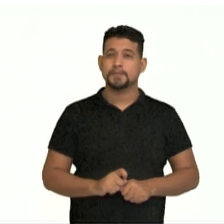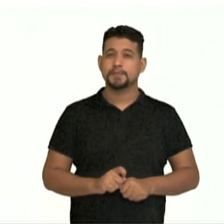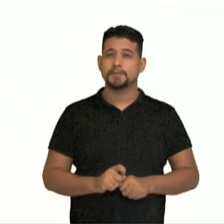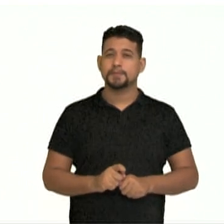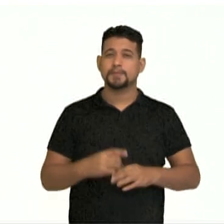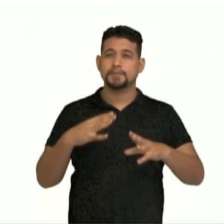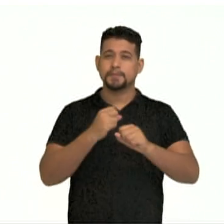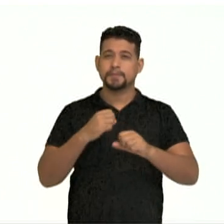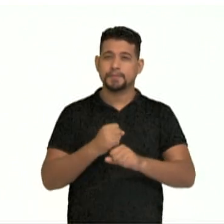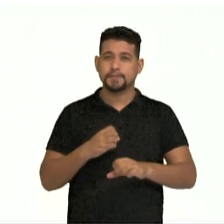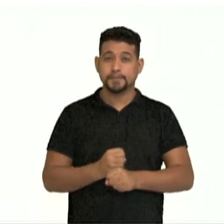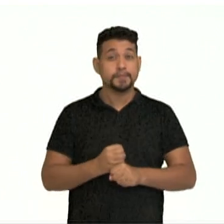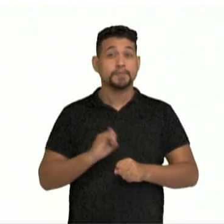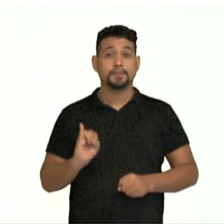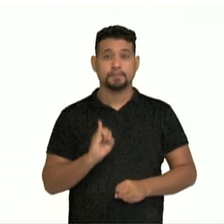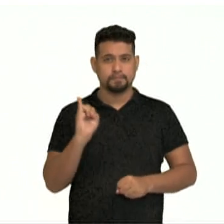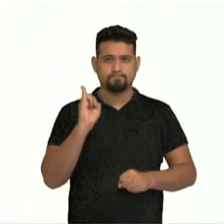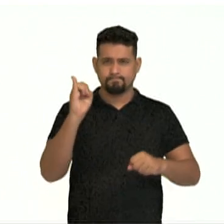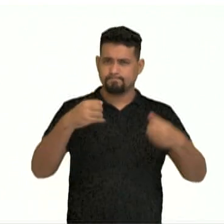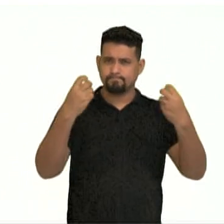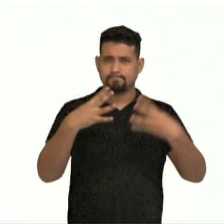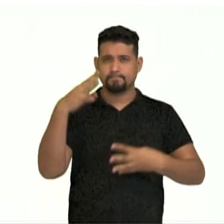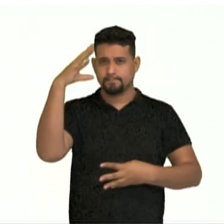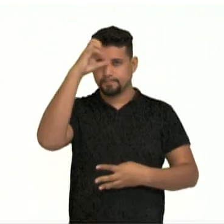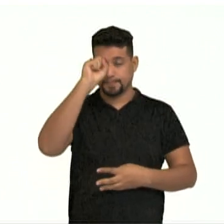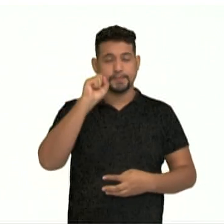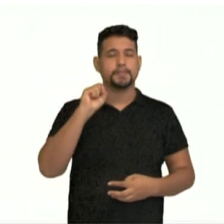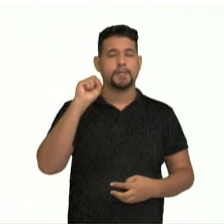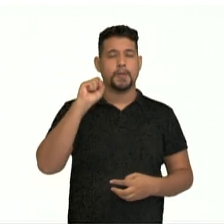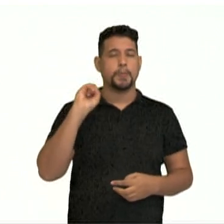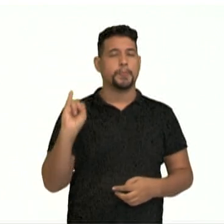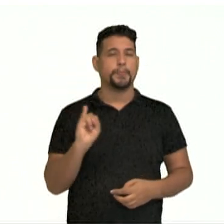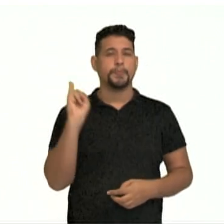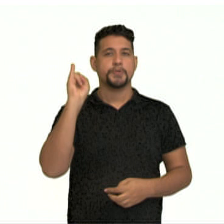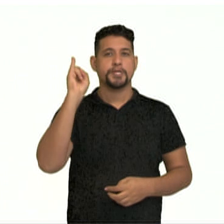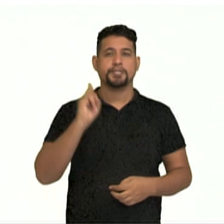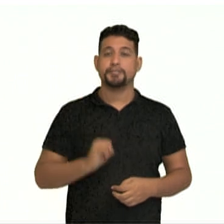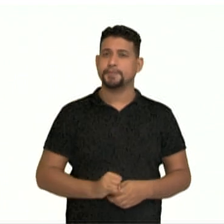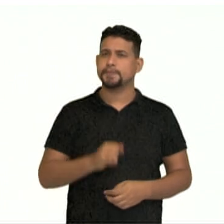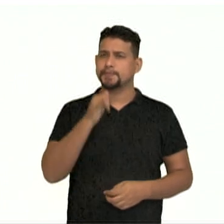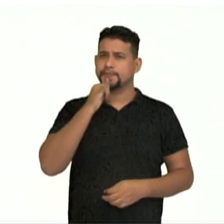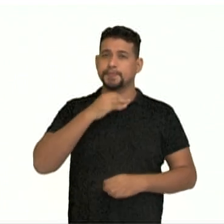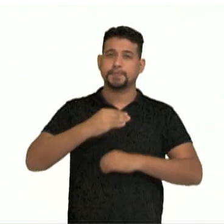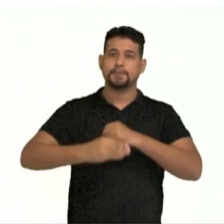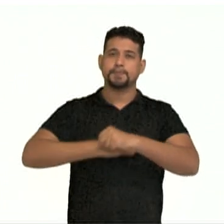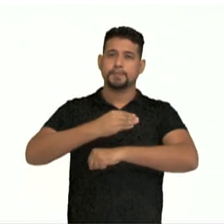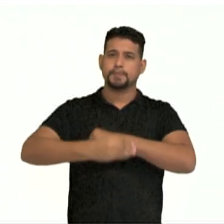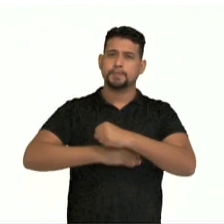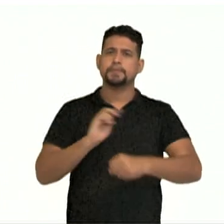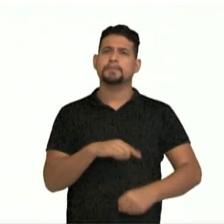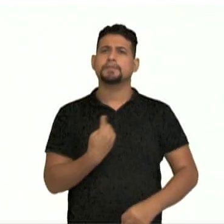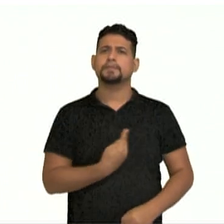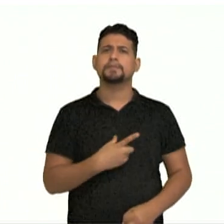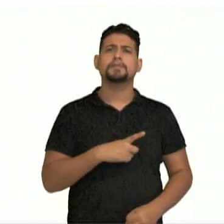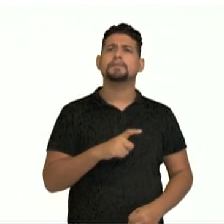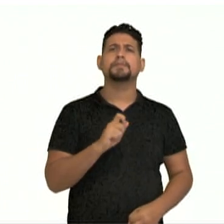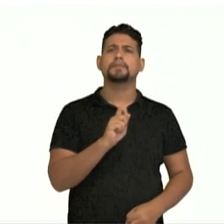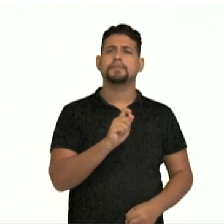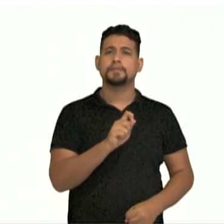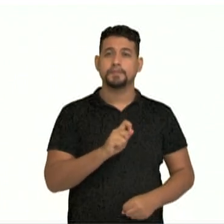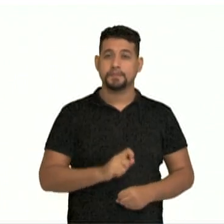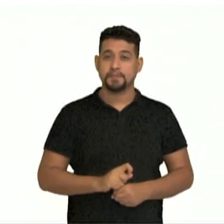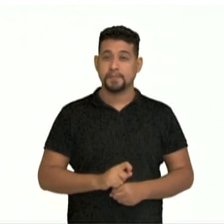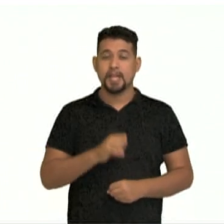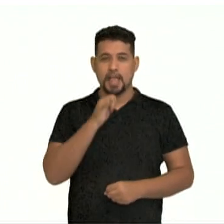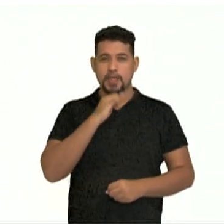que vai ser bem importante para você. Olha só, aqui como os isolantes, nós temos aquela camada